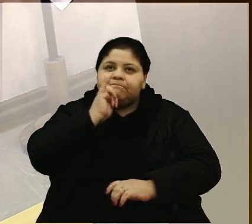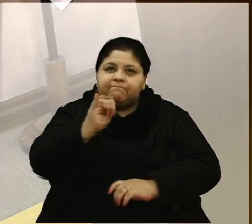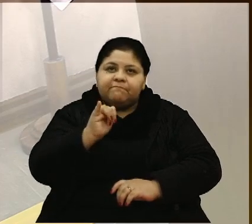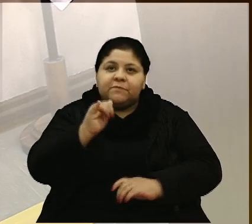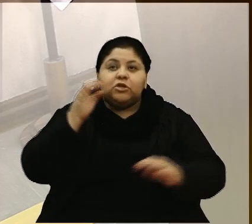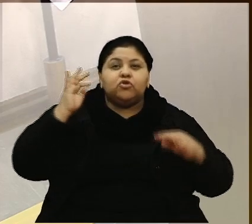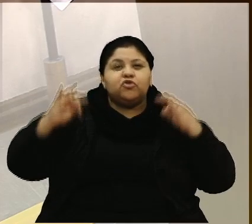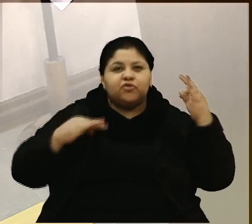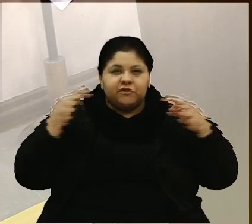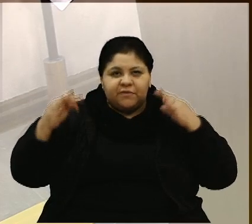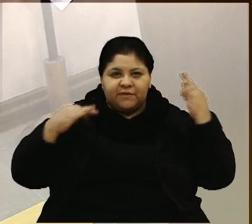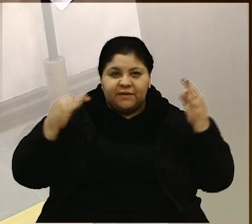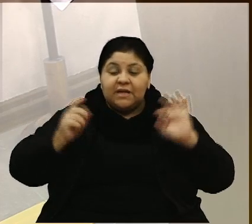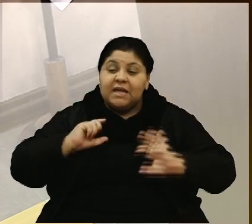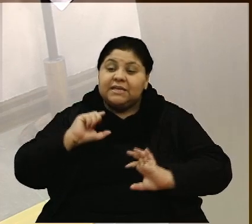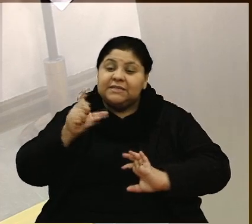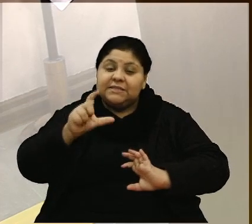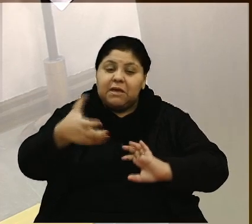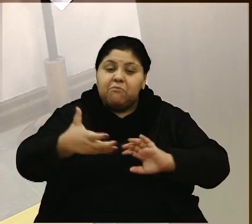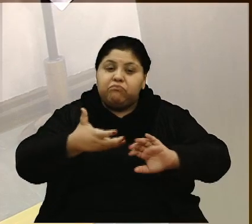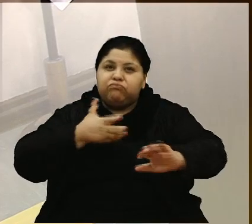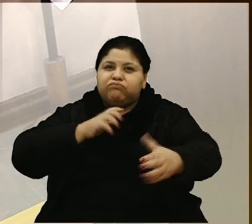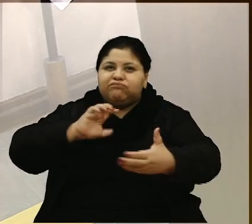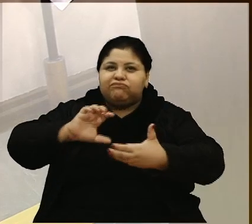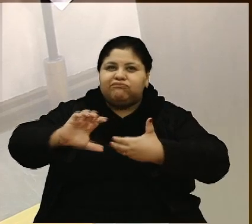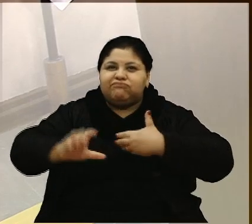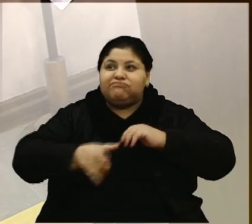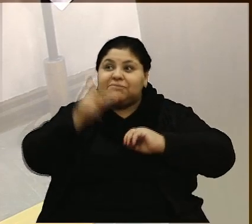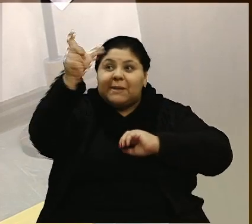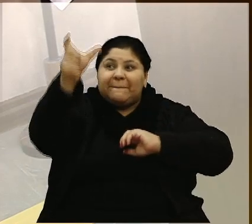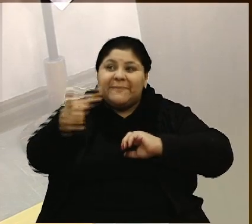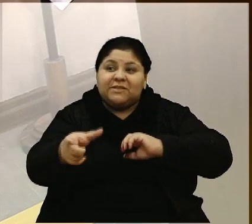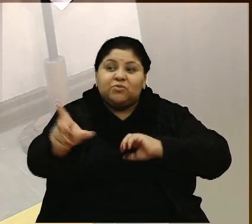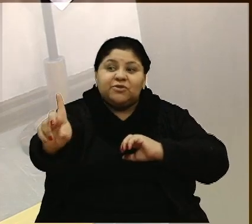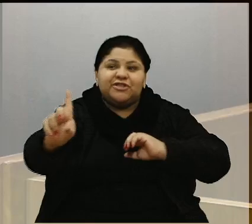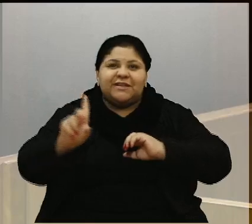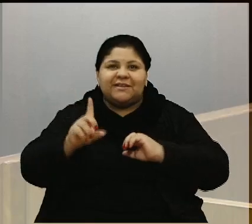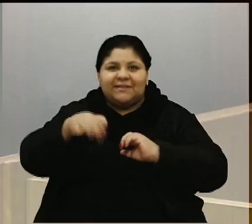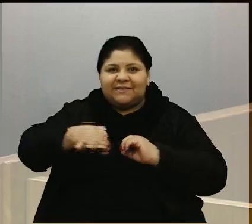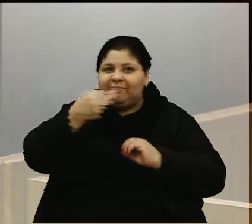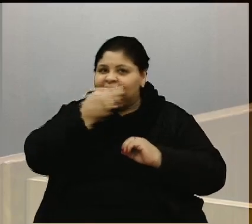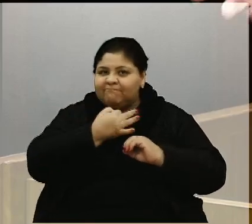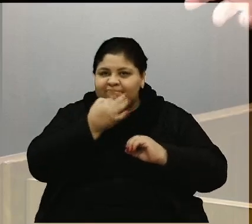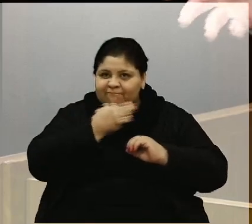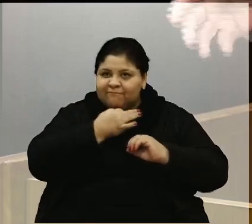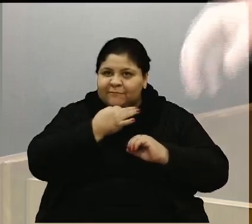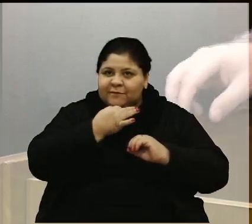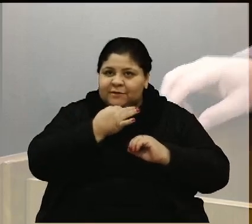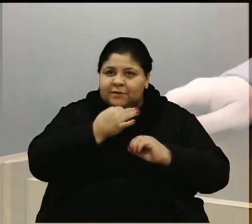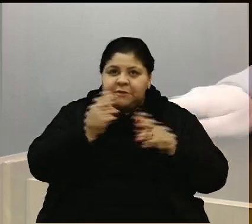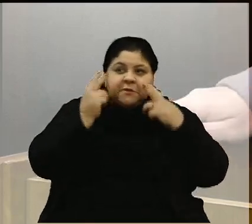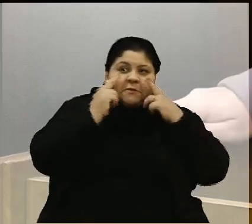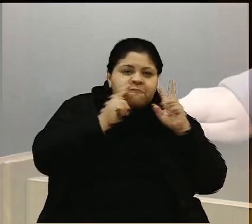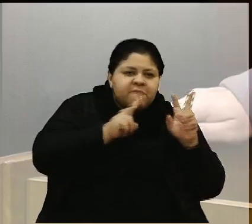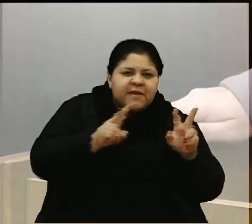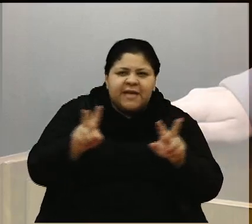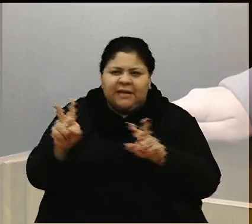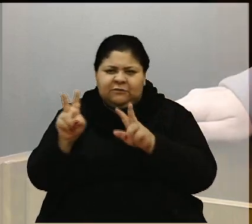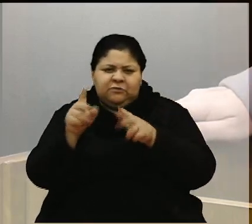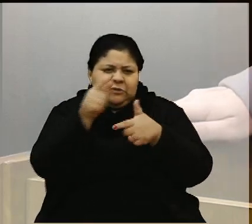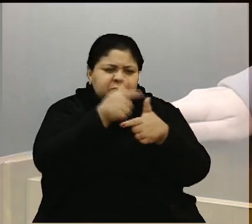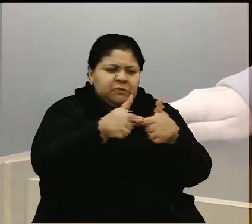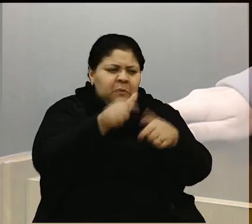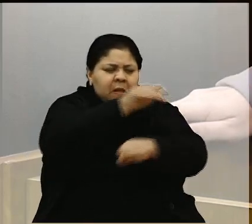turistas, né, a gente sempre se coloca no lugar do turista chegando em Caxias do Sul e passando por esses pontos, né, por alguns desses pontos